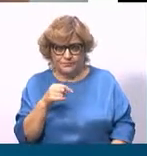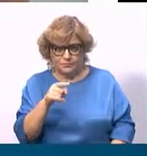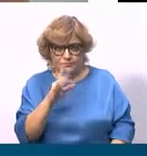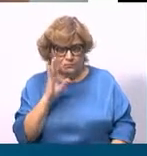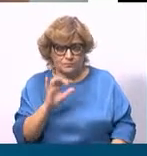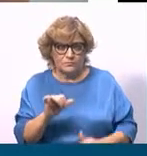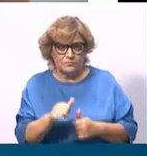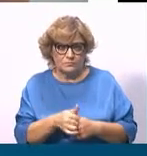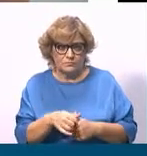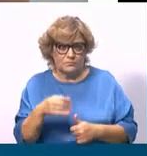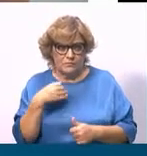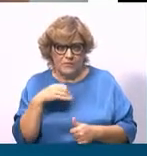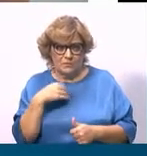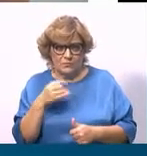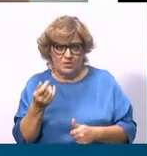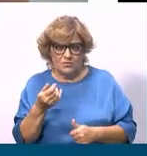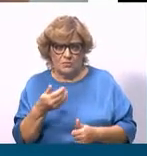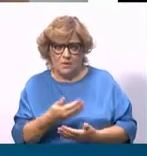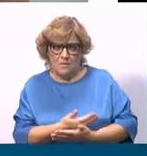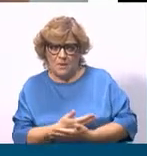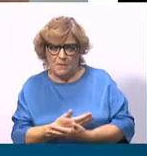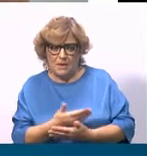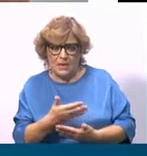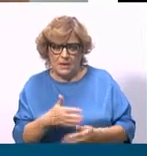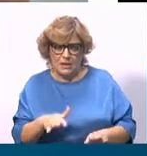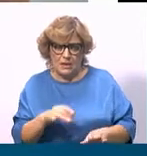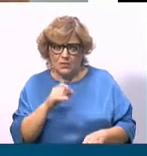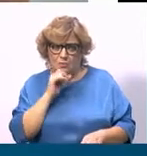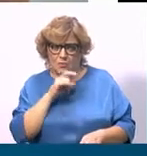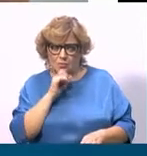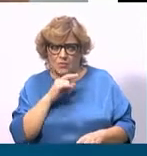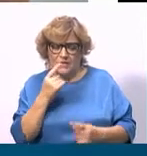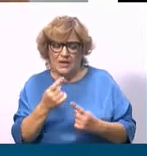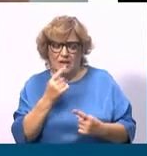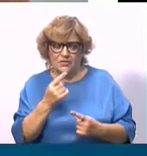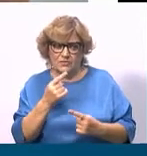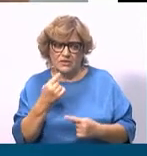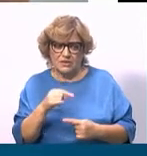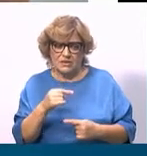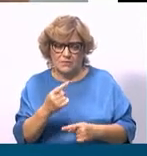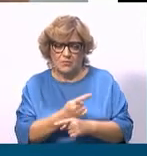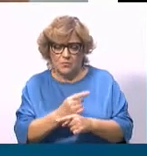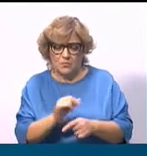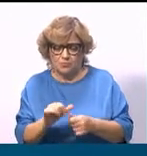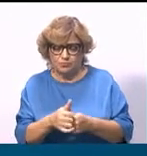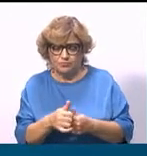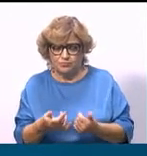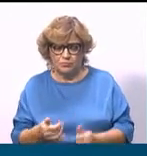tipo de alterações, mesmo até em bebés, em crianças, de facto às vezes existem este tipo de